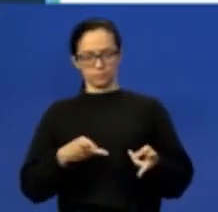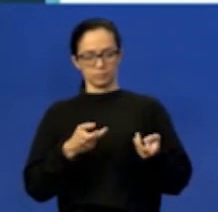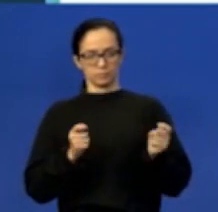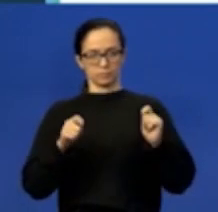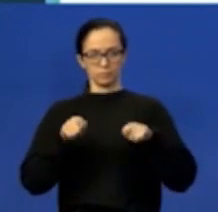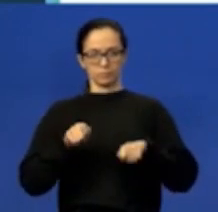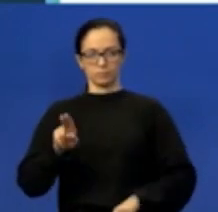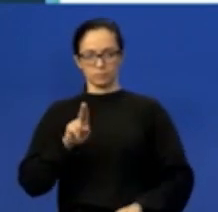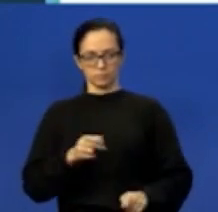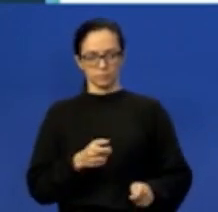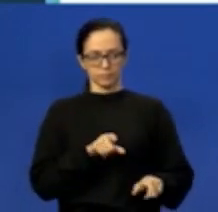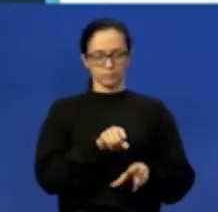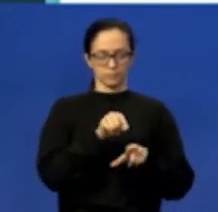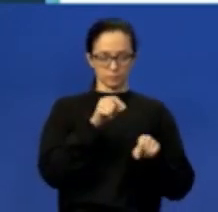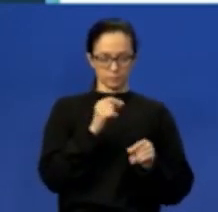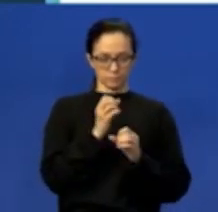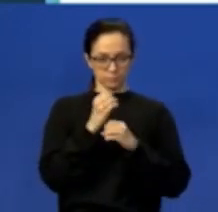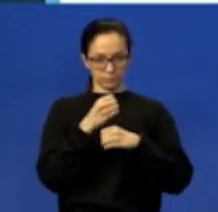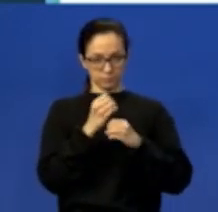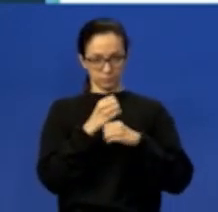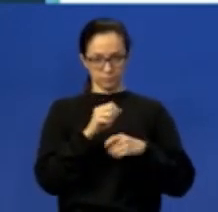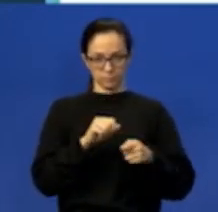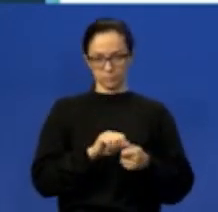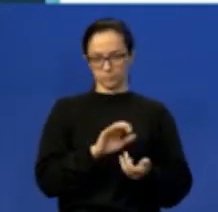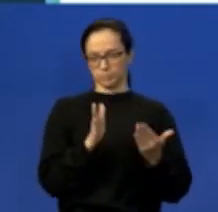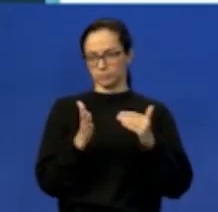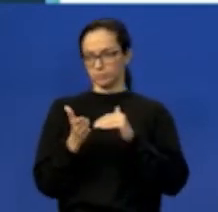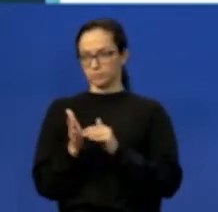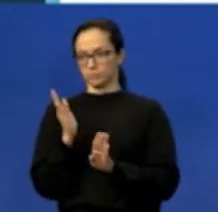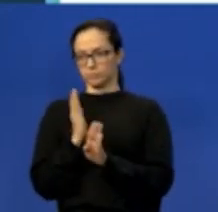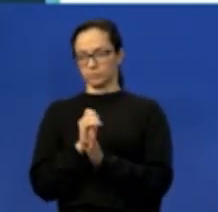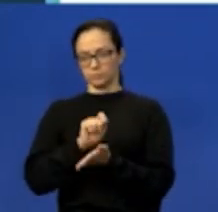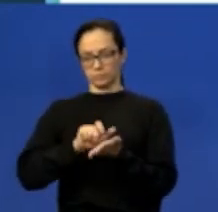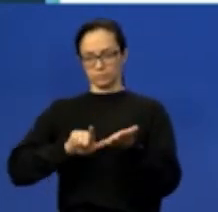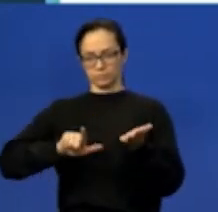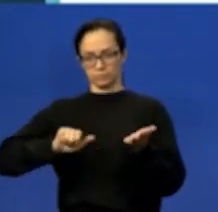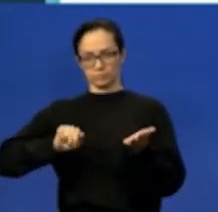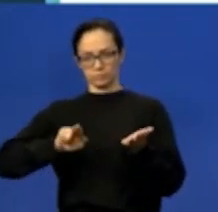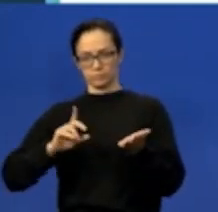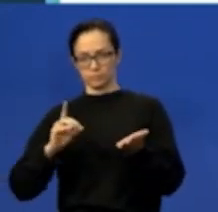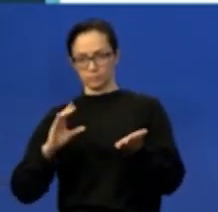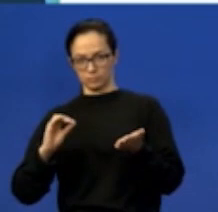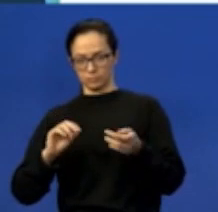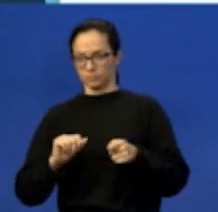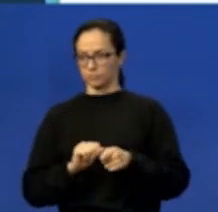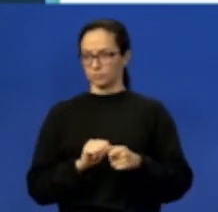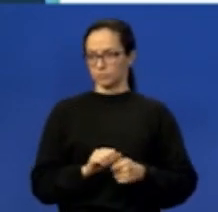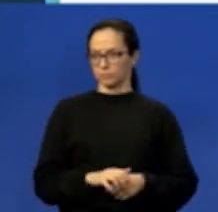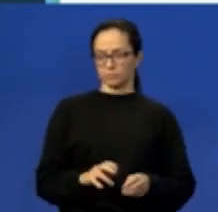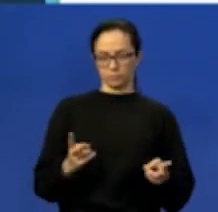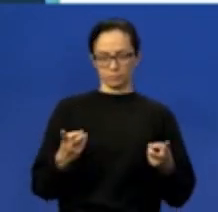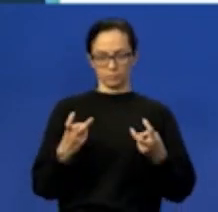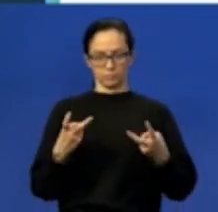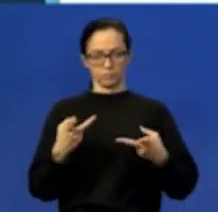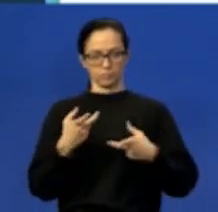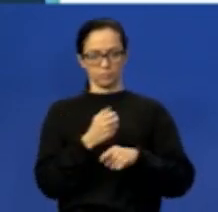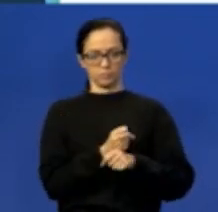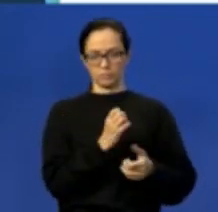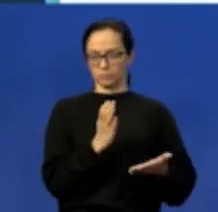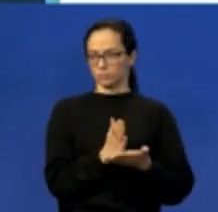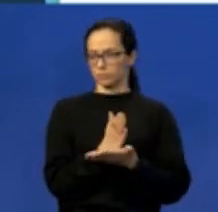inicia na coleta da amostra biológica e termina na emissão de um laudo. Esses exames laboratoriais, eles são